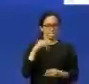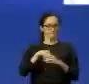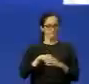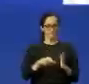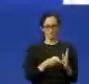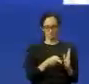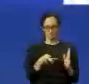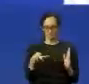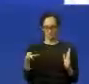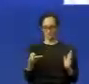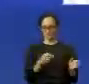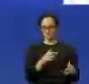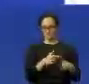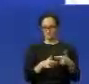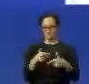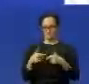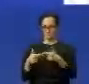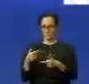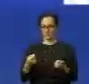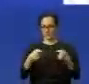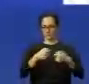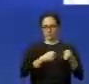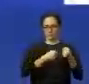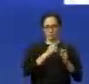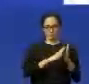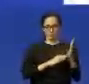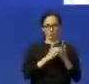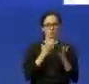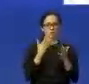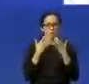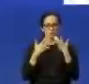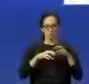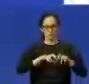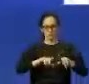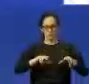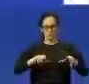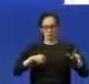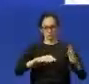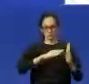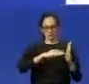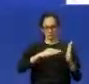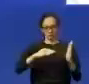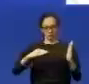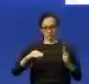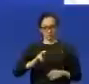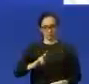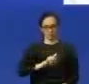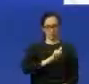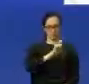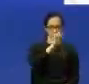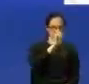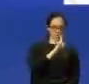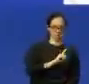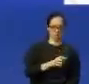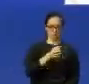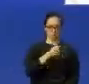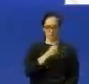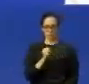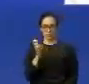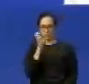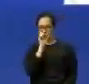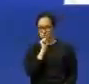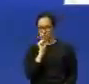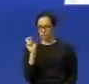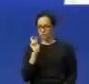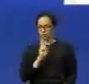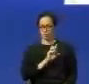produção, eles querem que os carrinhos sejam pintados um de cada cor, né, e são utilizadas as cores amarelo, branco, laranja e verde. E cada